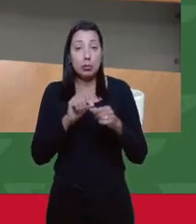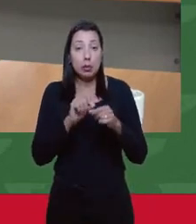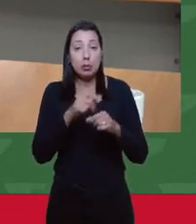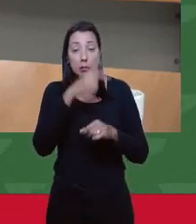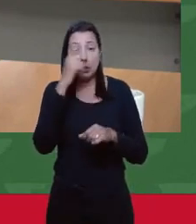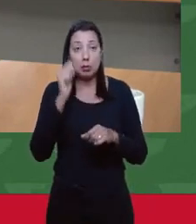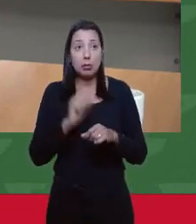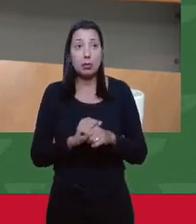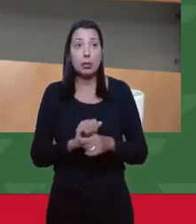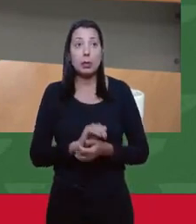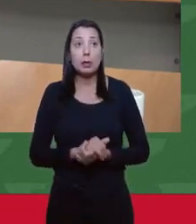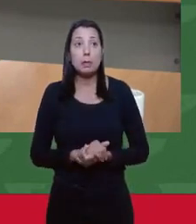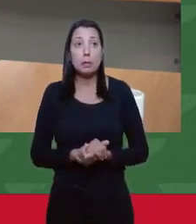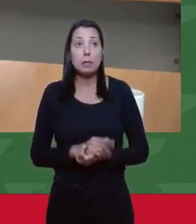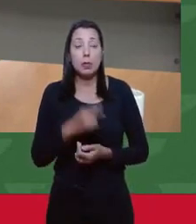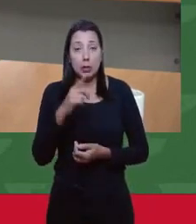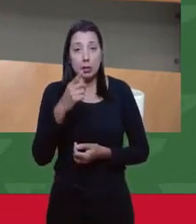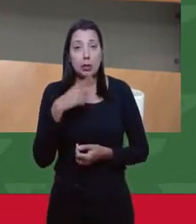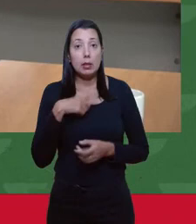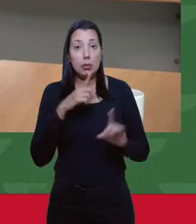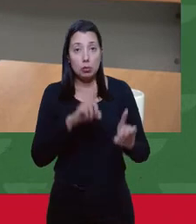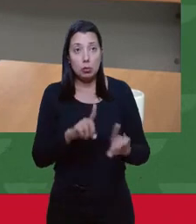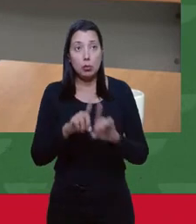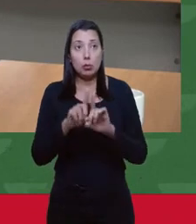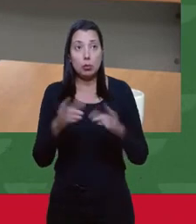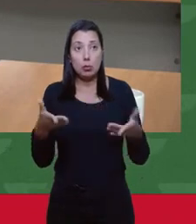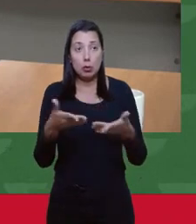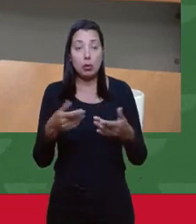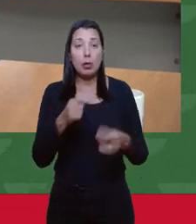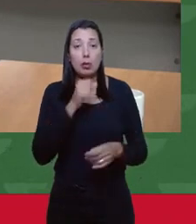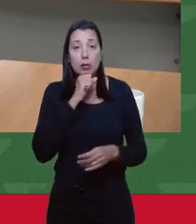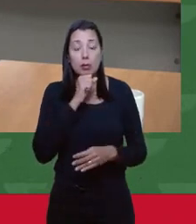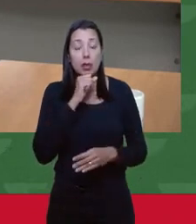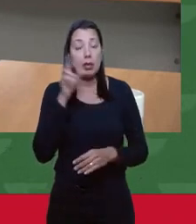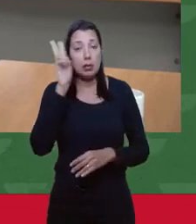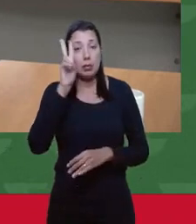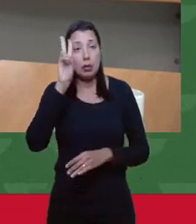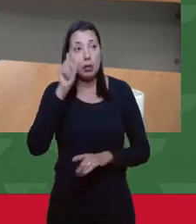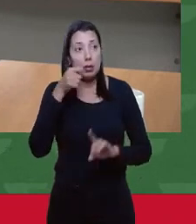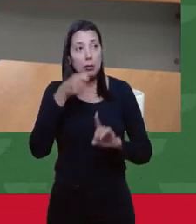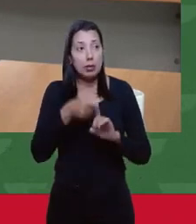que defendem, e vocês estão juntos nessa bela história da defesa